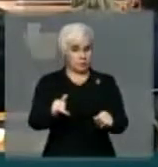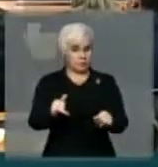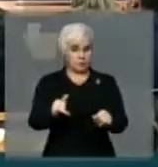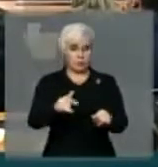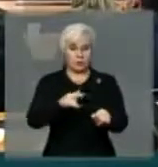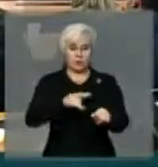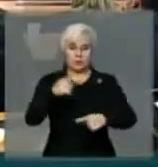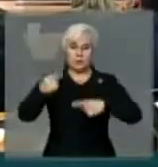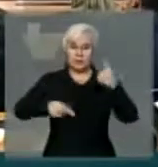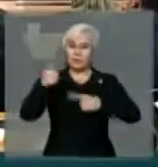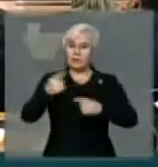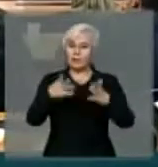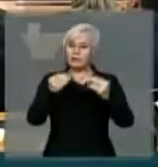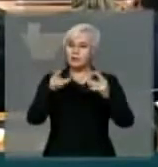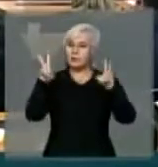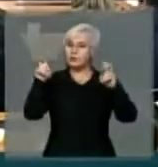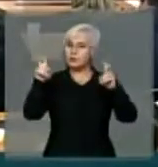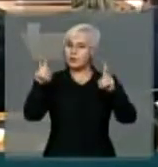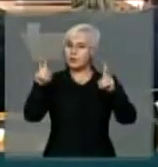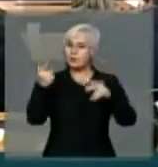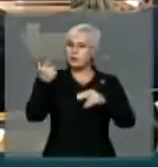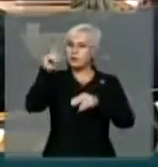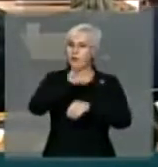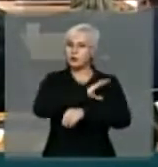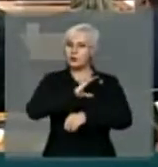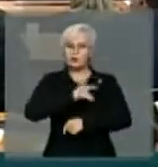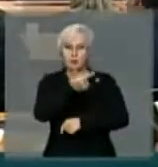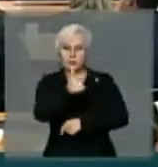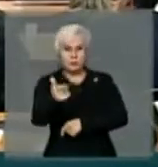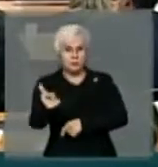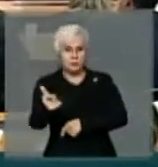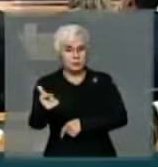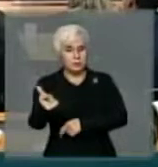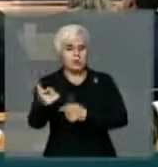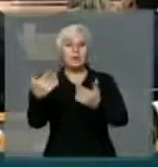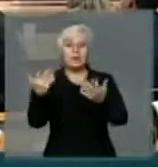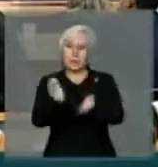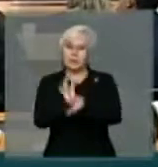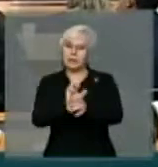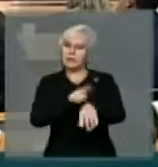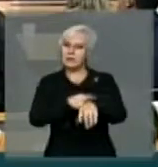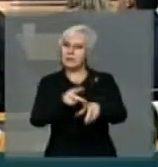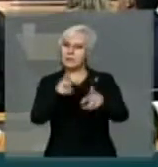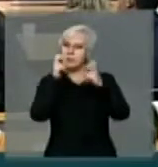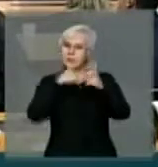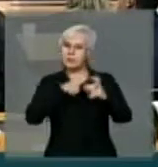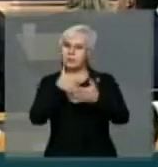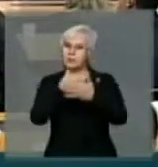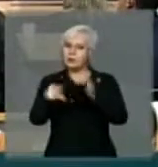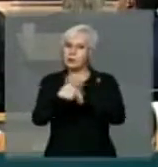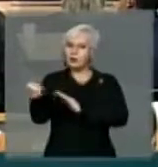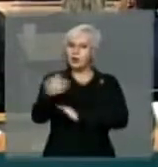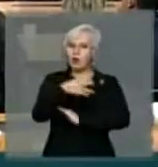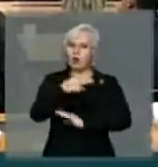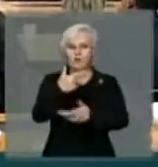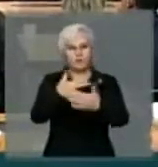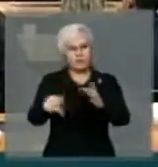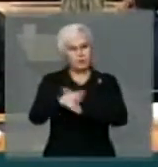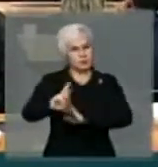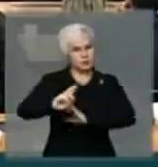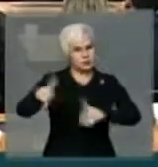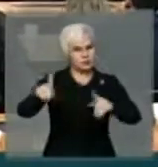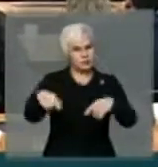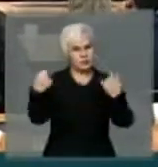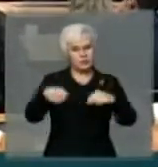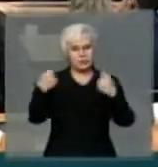temas que não se debatem nas outras comissões, aí percebe que tem algo de novo, algo de diferente e algo